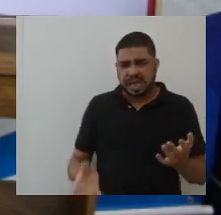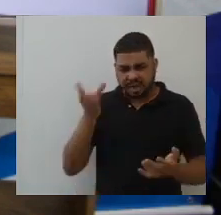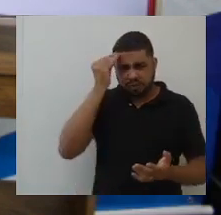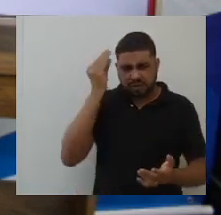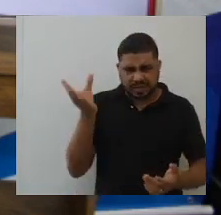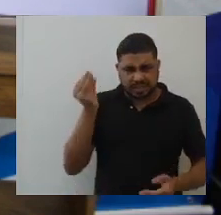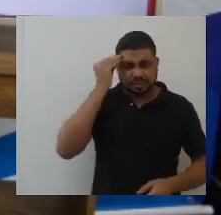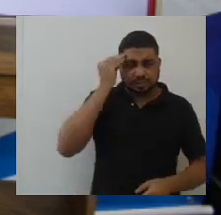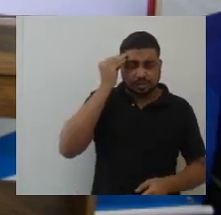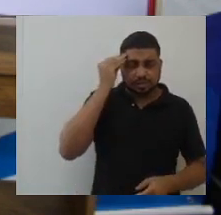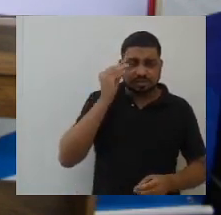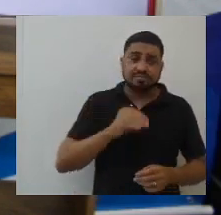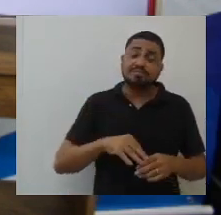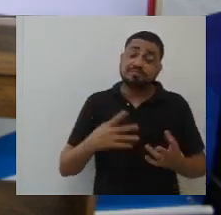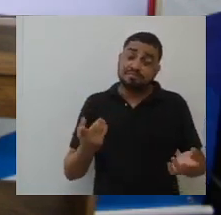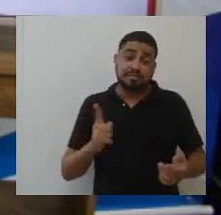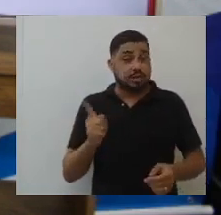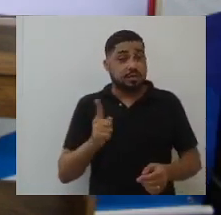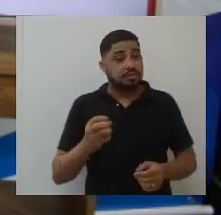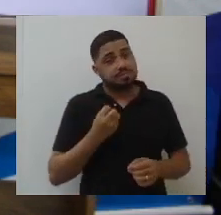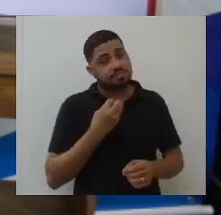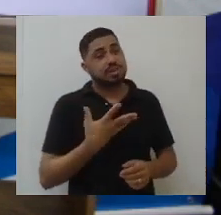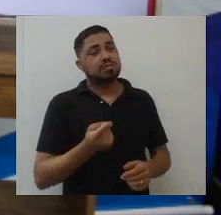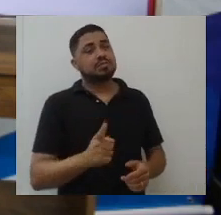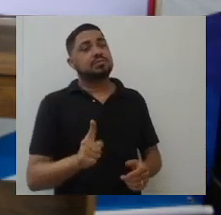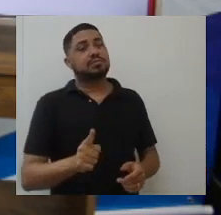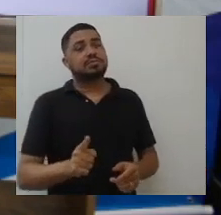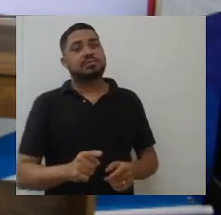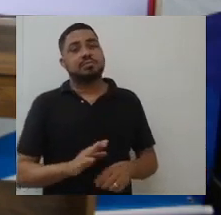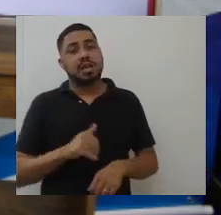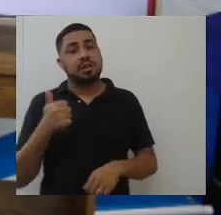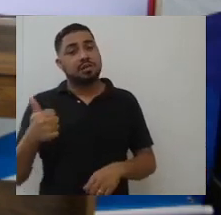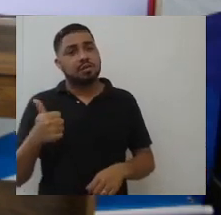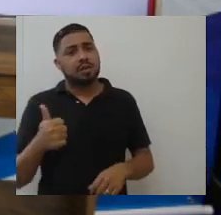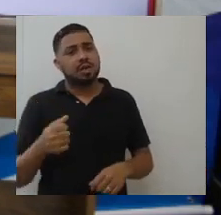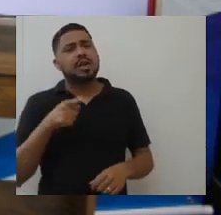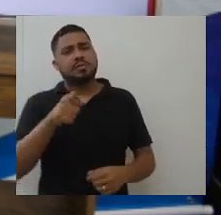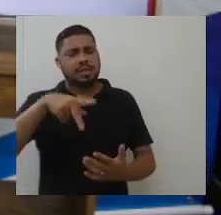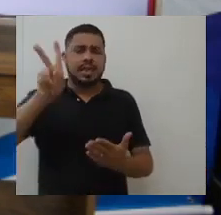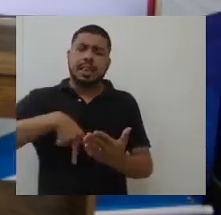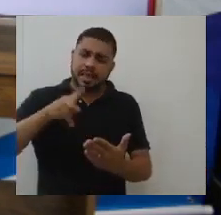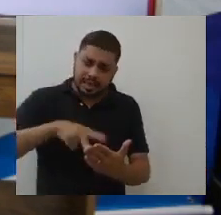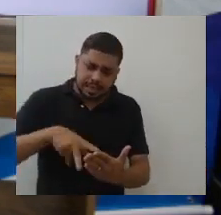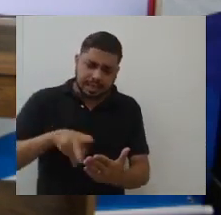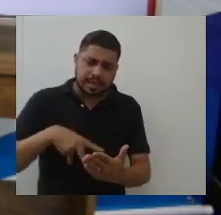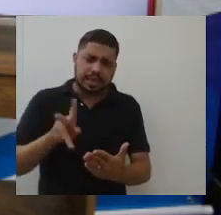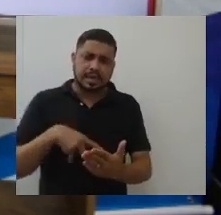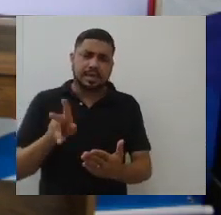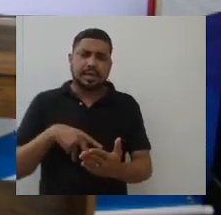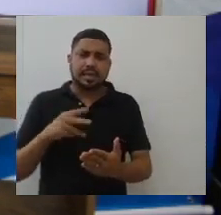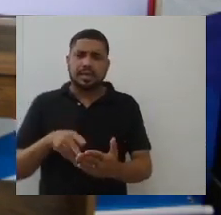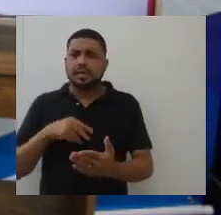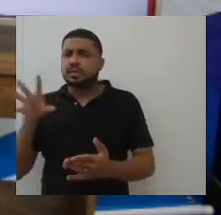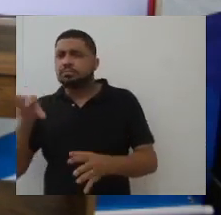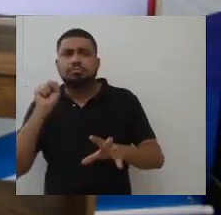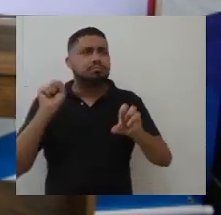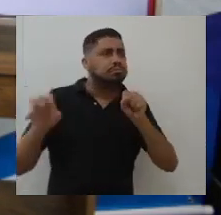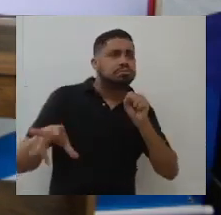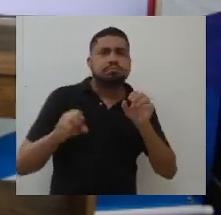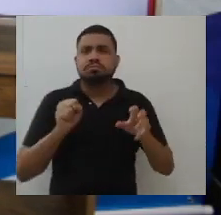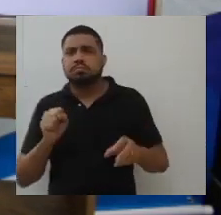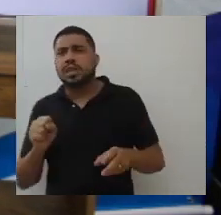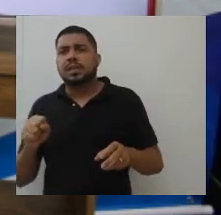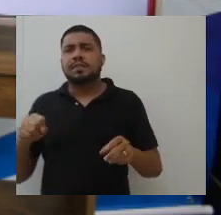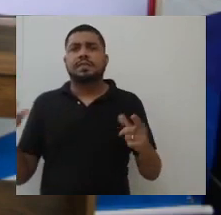real, decorar não é o melhor método, tá? É você ler bastante, é você estar antenado em tudo, vídeos, séries,